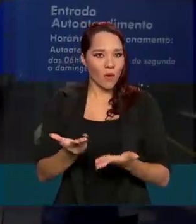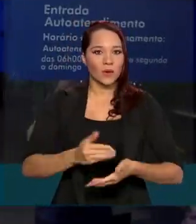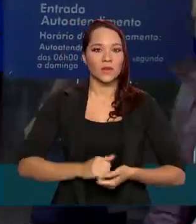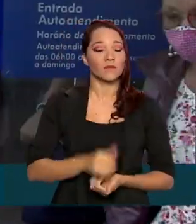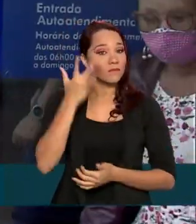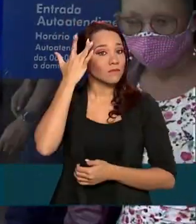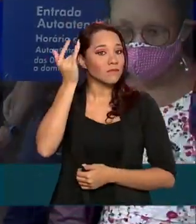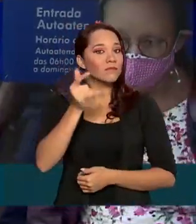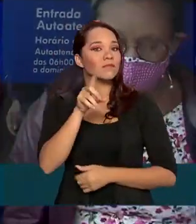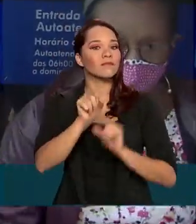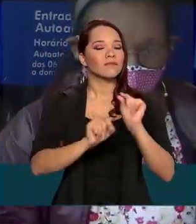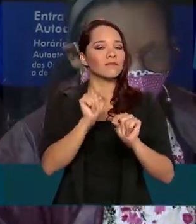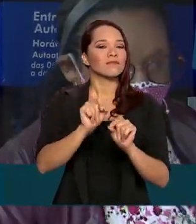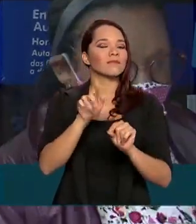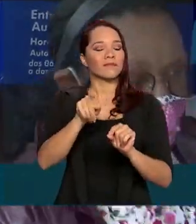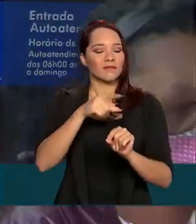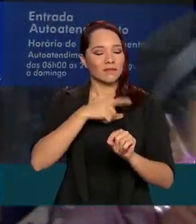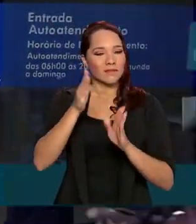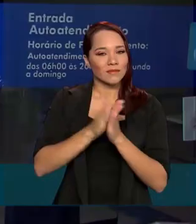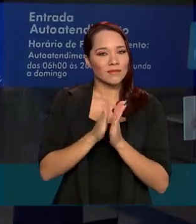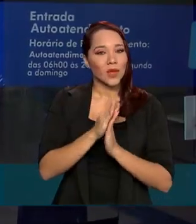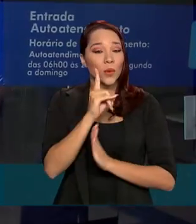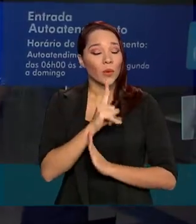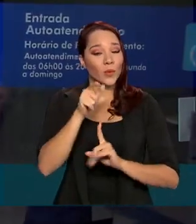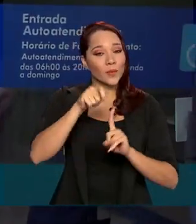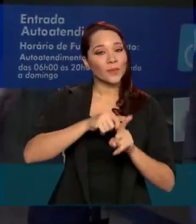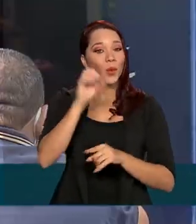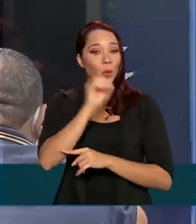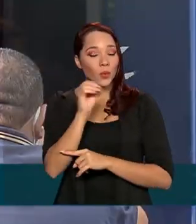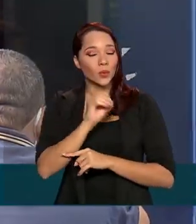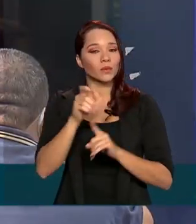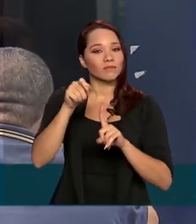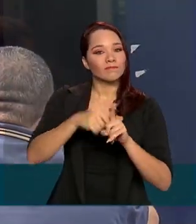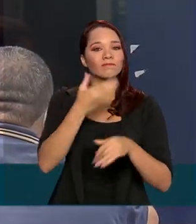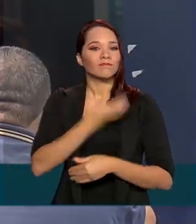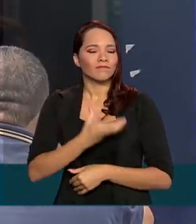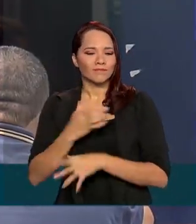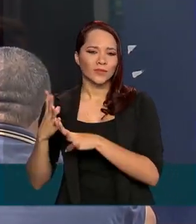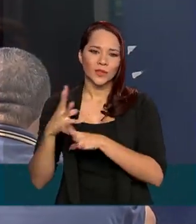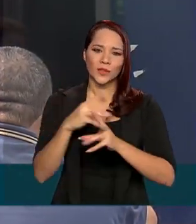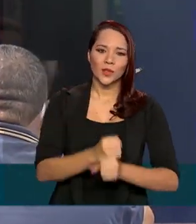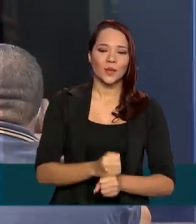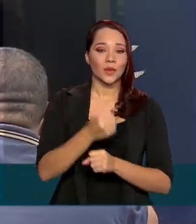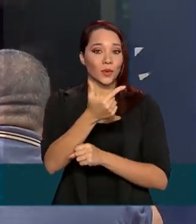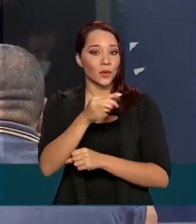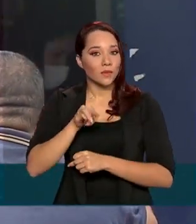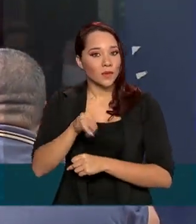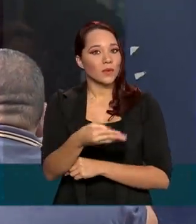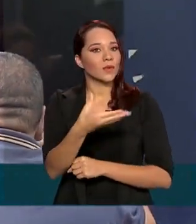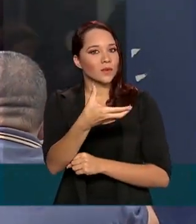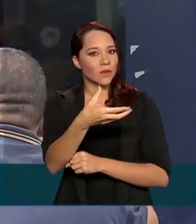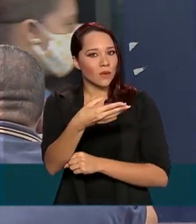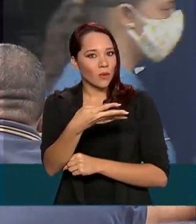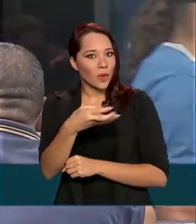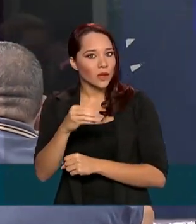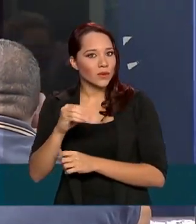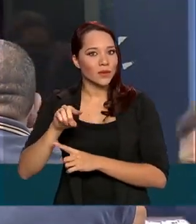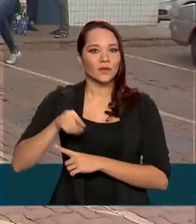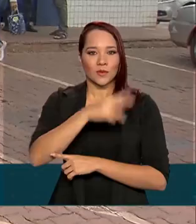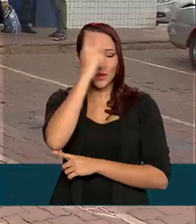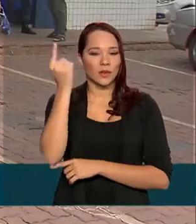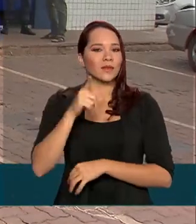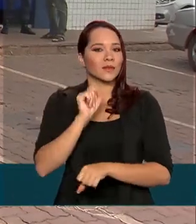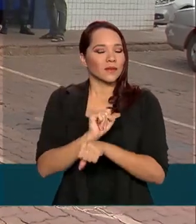Amanhã será a vez dos que fazem aniversário entre outubro e dezembro. Ao todo, 2 milhões e 400 mil pessoas que